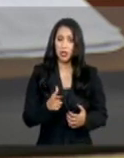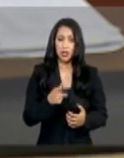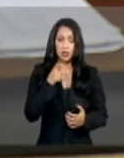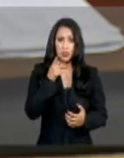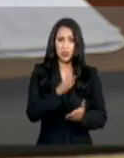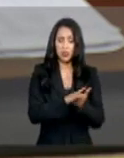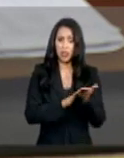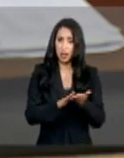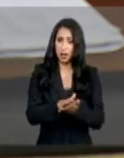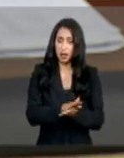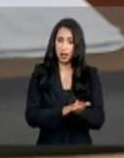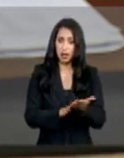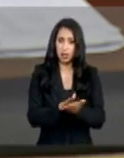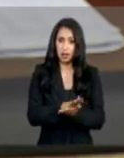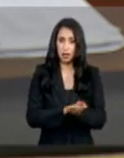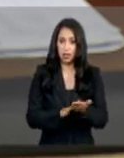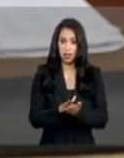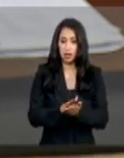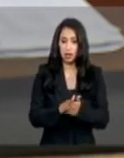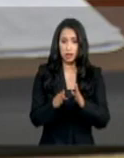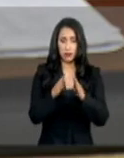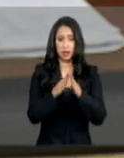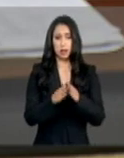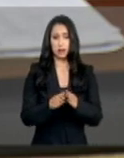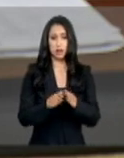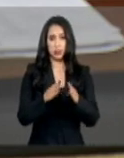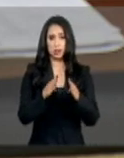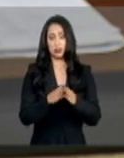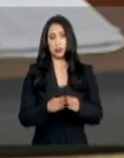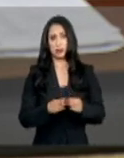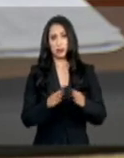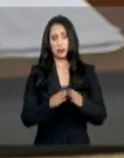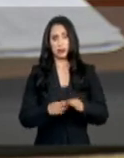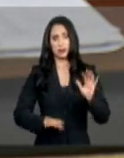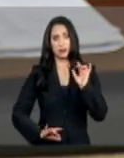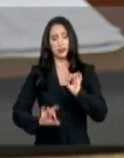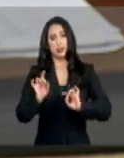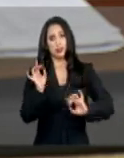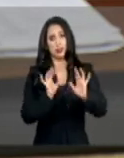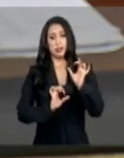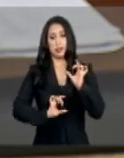e nem isso é pedido das razões do extraordinário